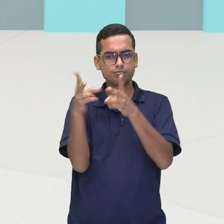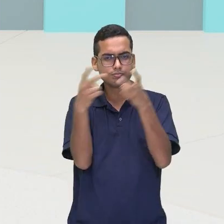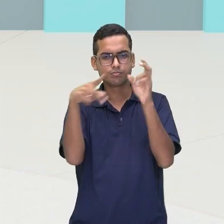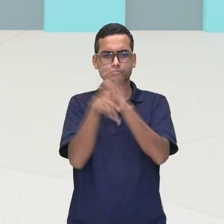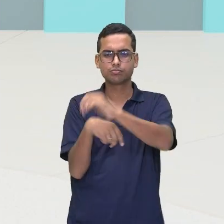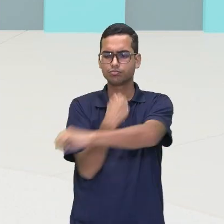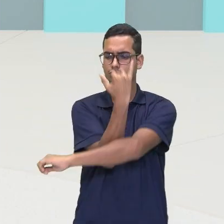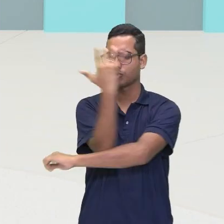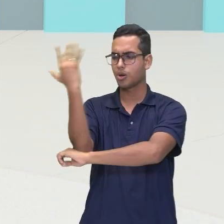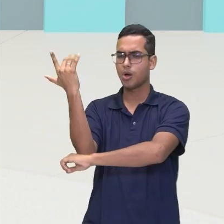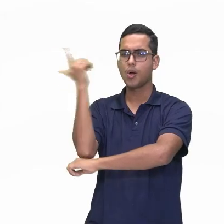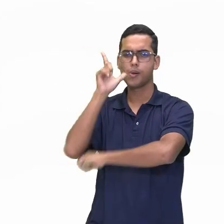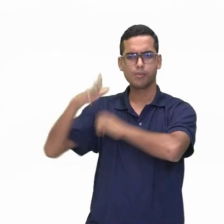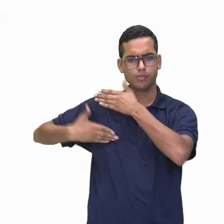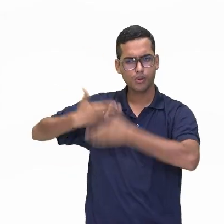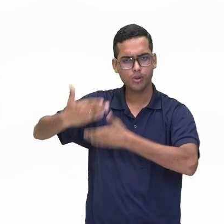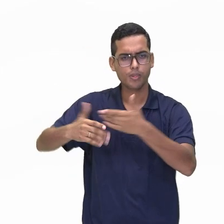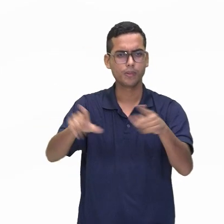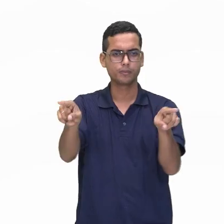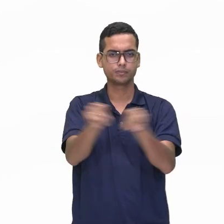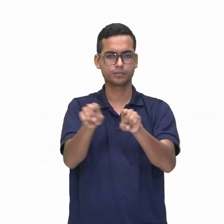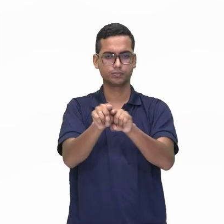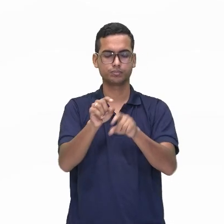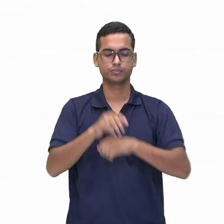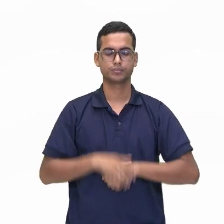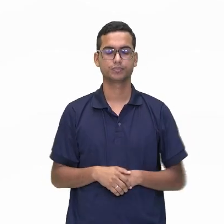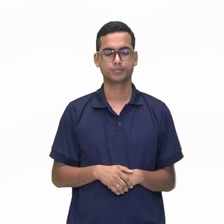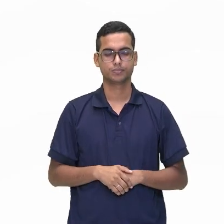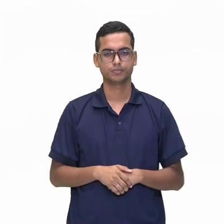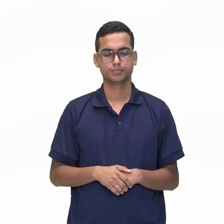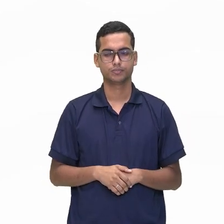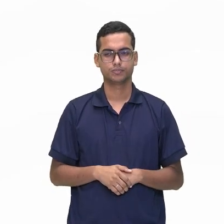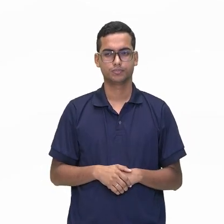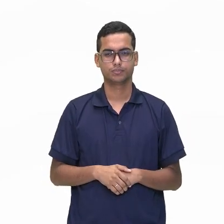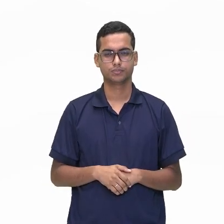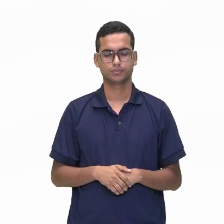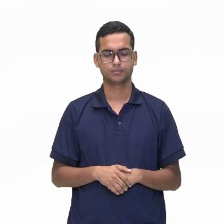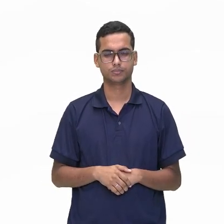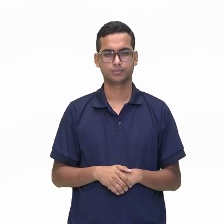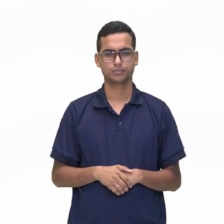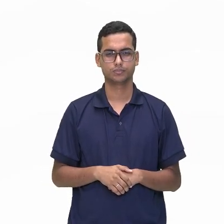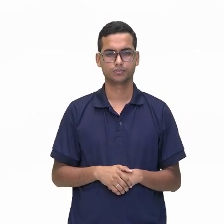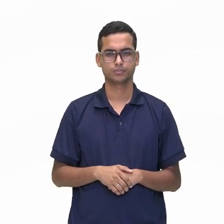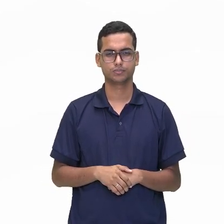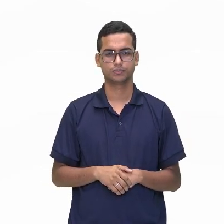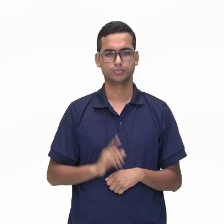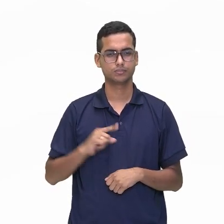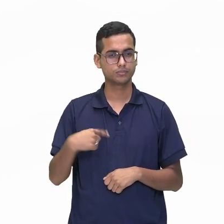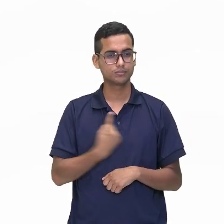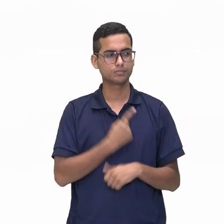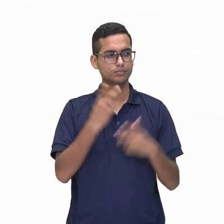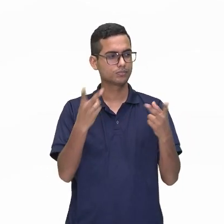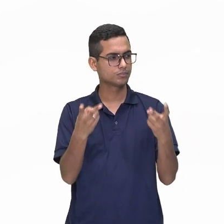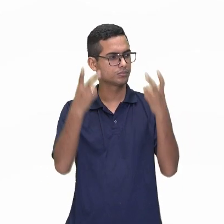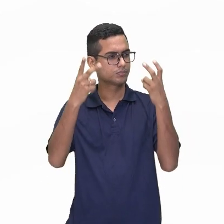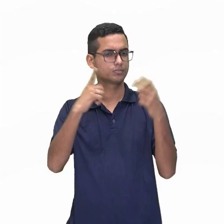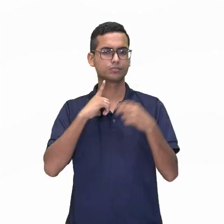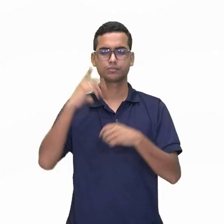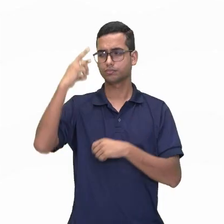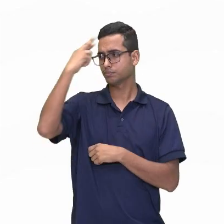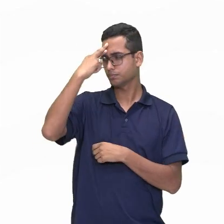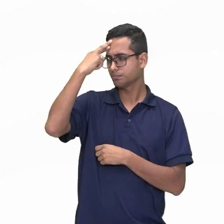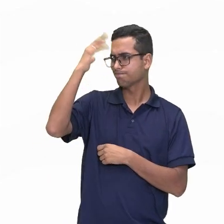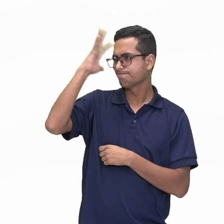vamos avançando, né? Quando a gente percebe que eu tenho refletido